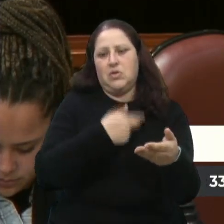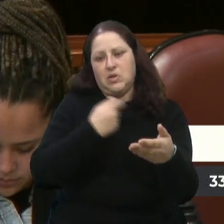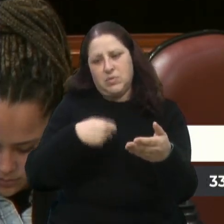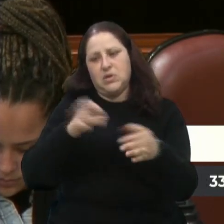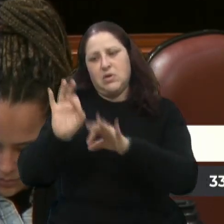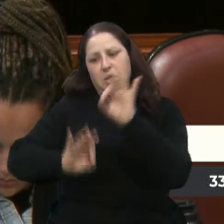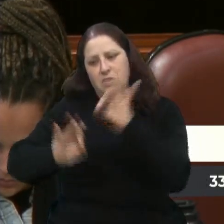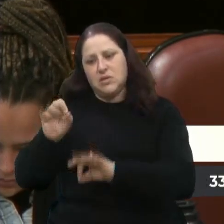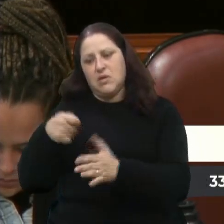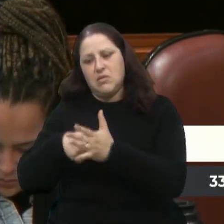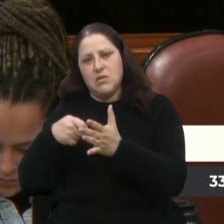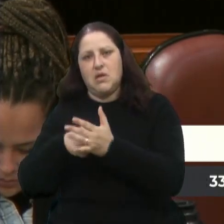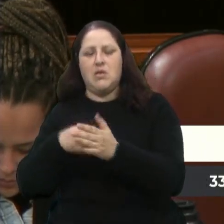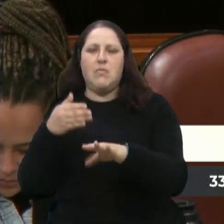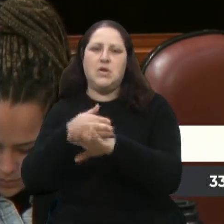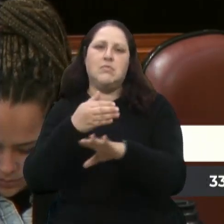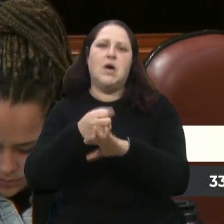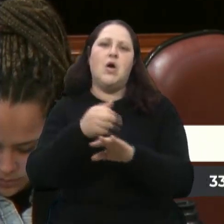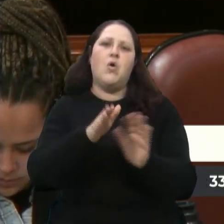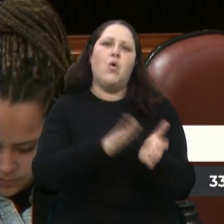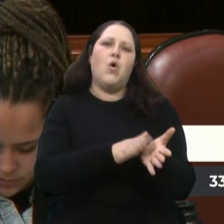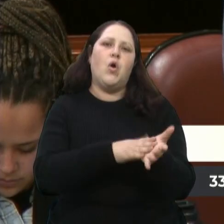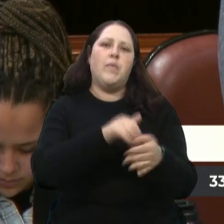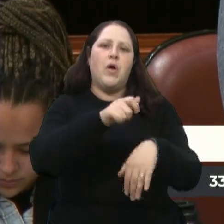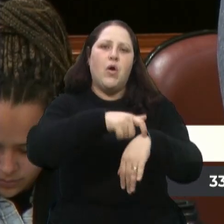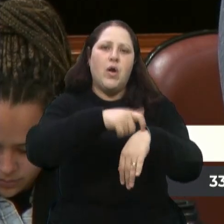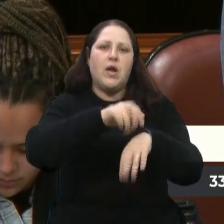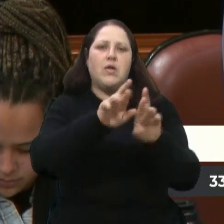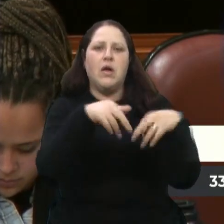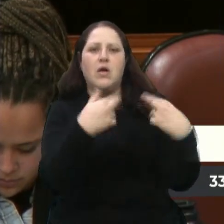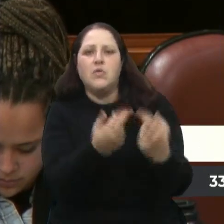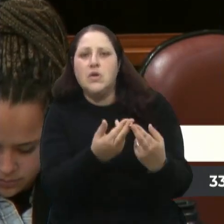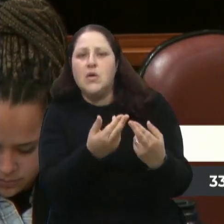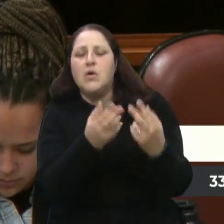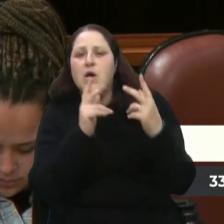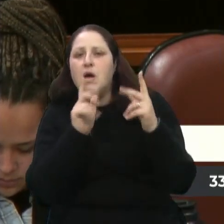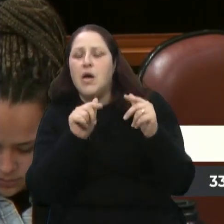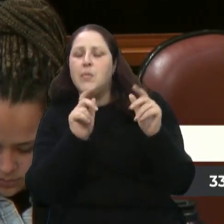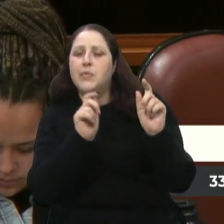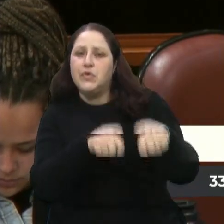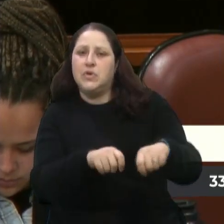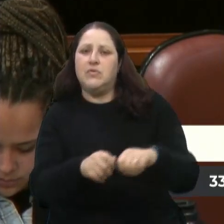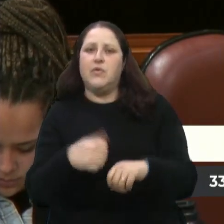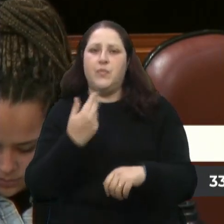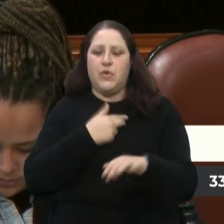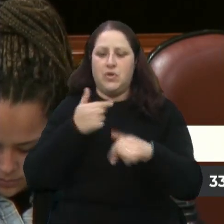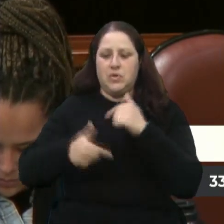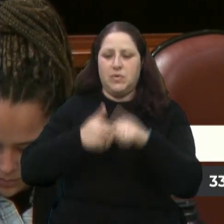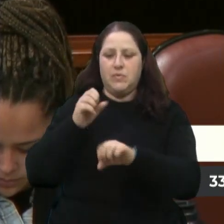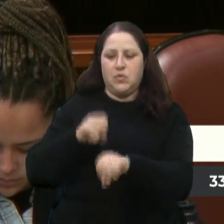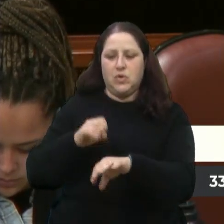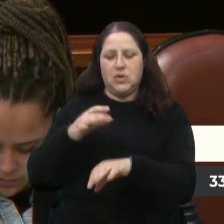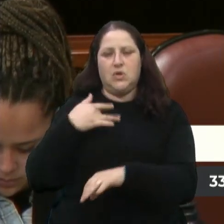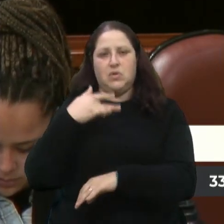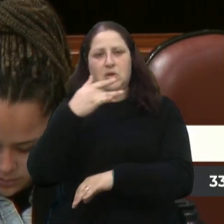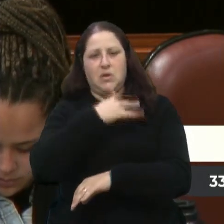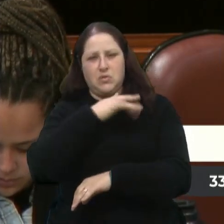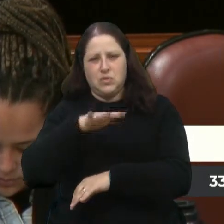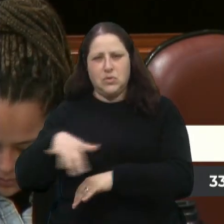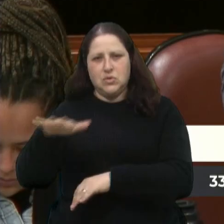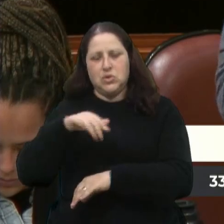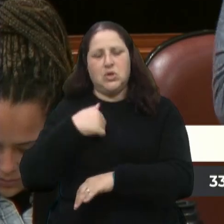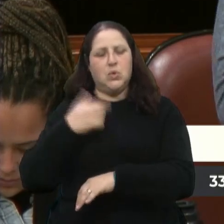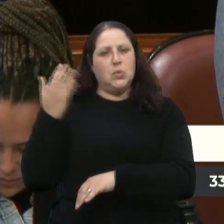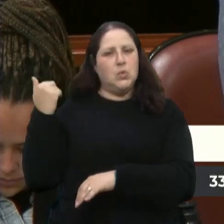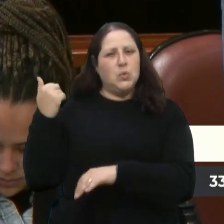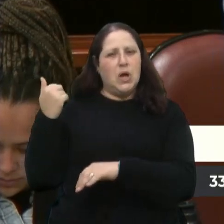tentar participar ou cobrar que o horário da reunião seja possível. Nós, na educação e na saúde, eu acho que, eu não participei